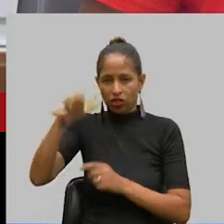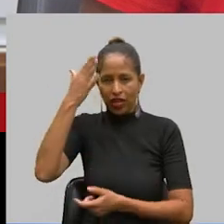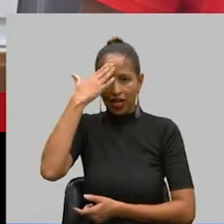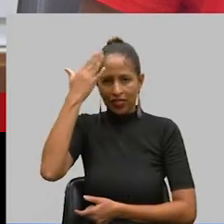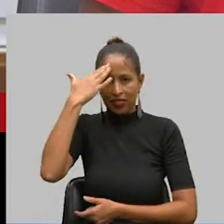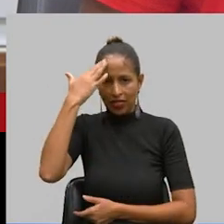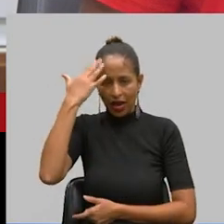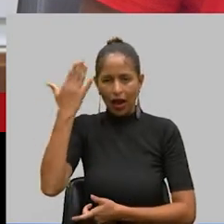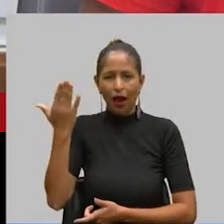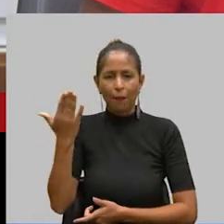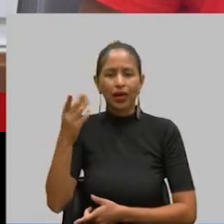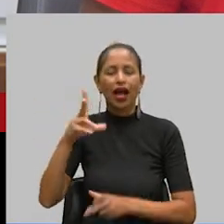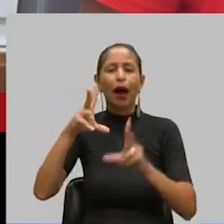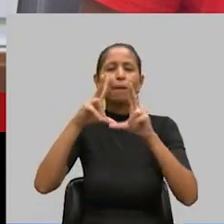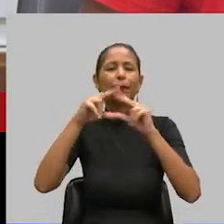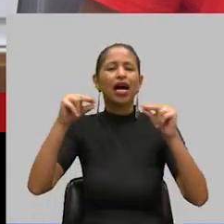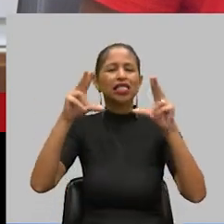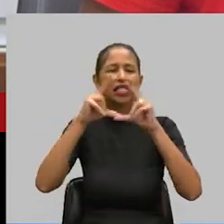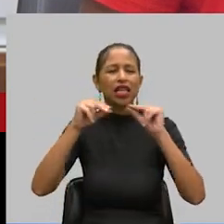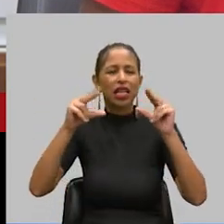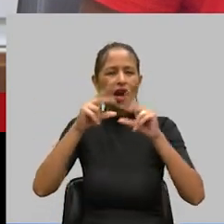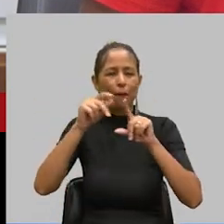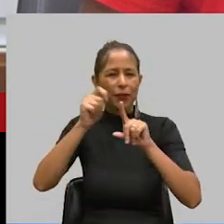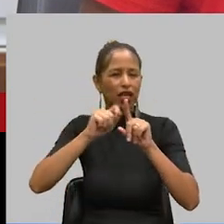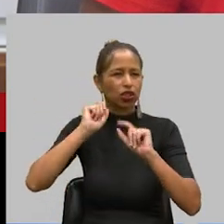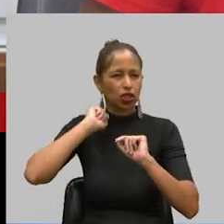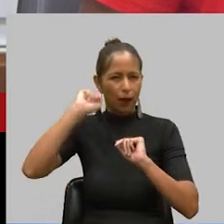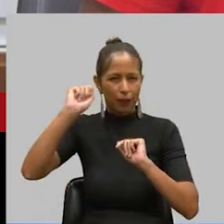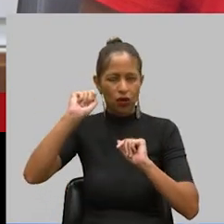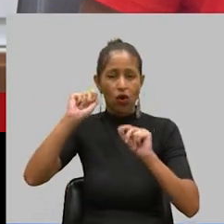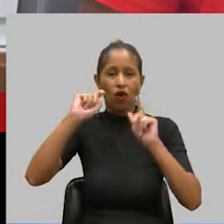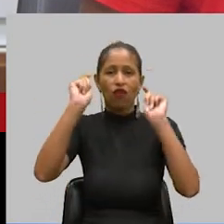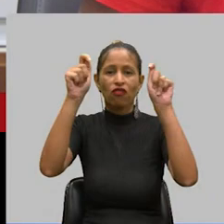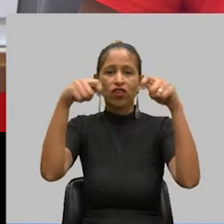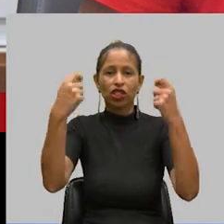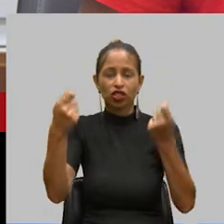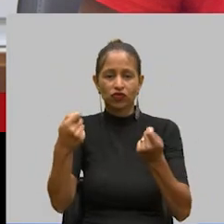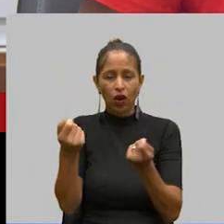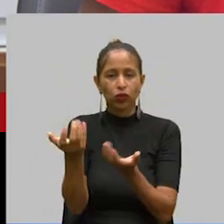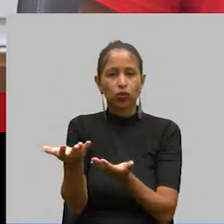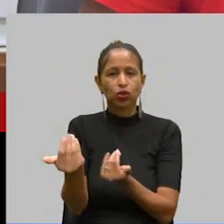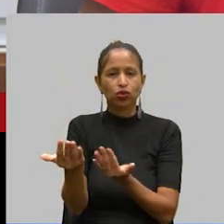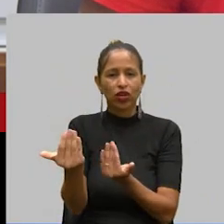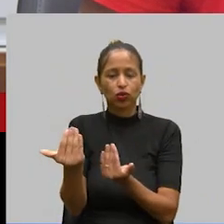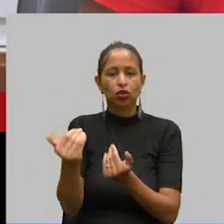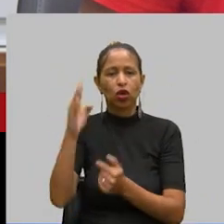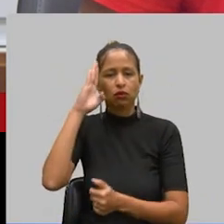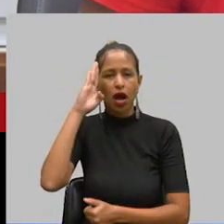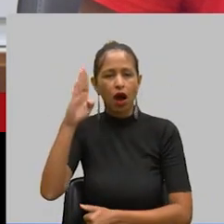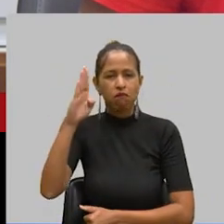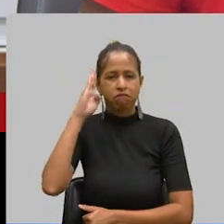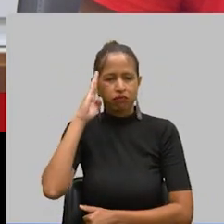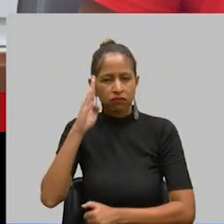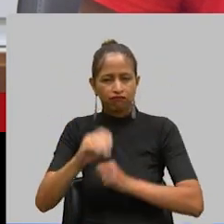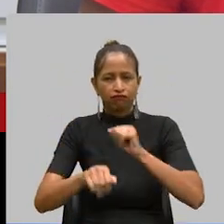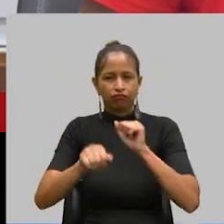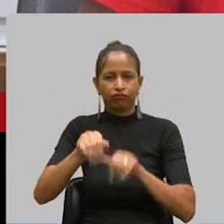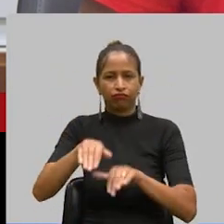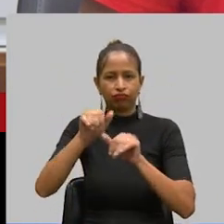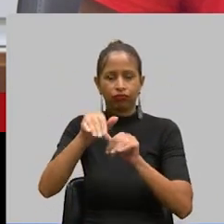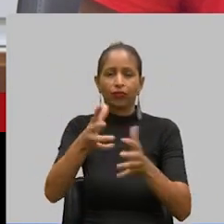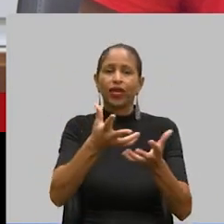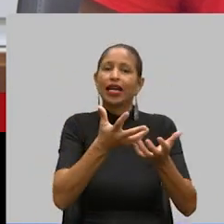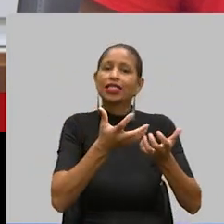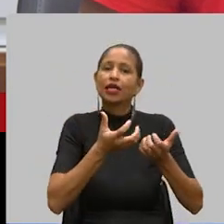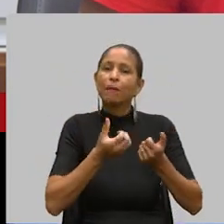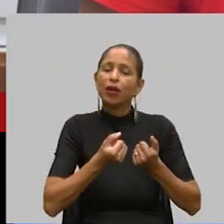abril estivemos lá em Brasília mais uma vez para pro nosso Festival Nacional de juventude fizemos uma marcha e fomos recebido pelo